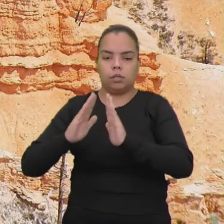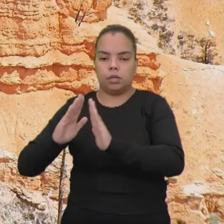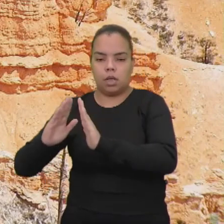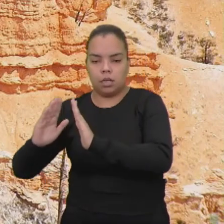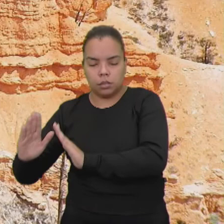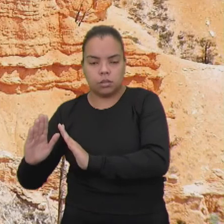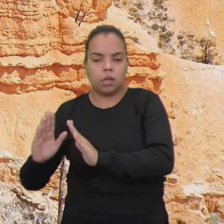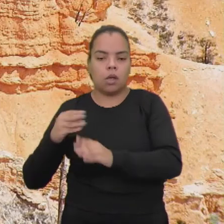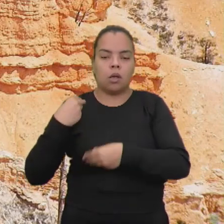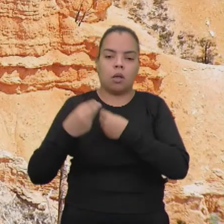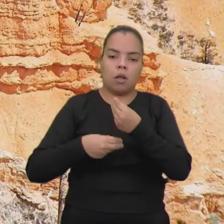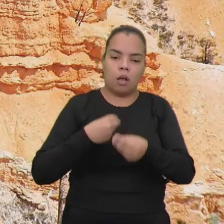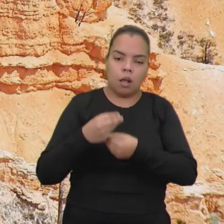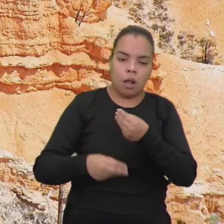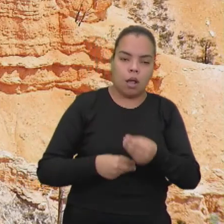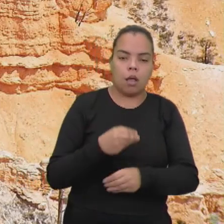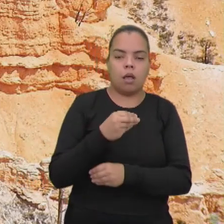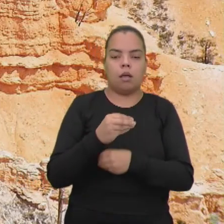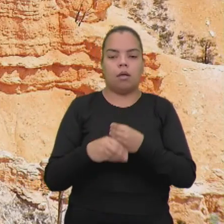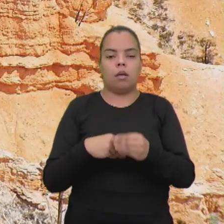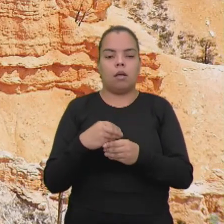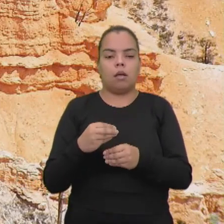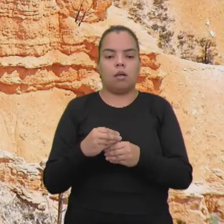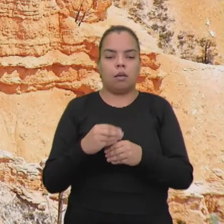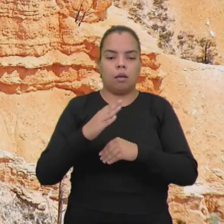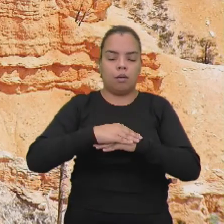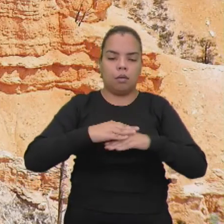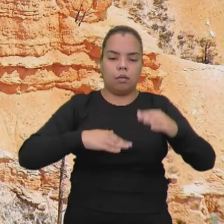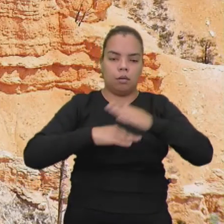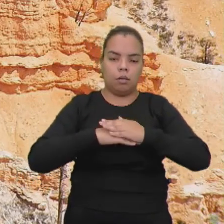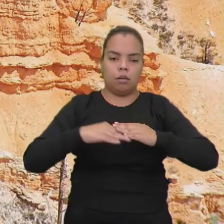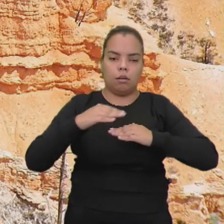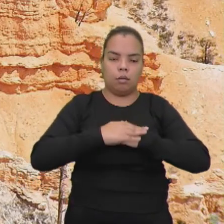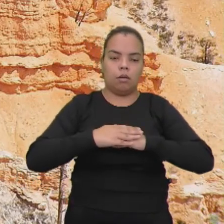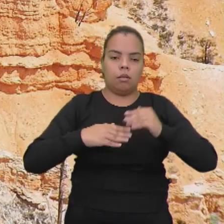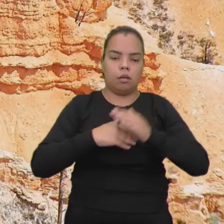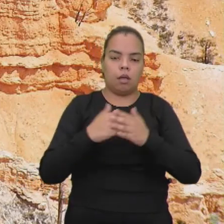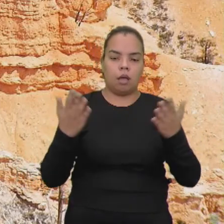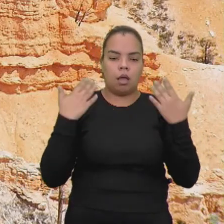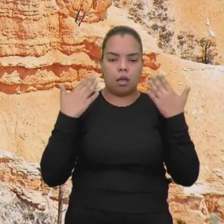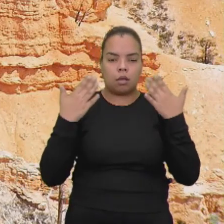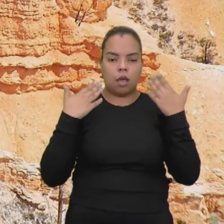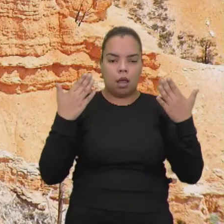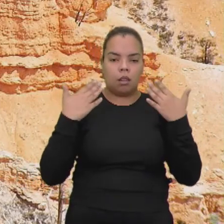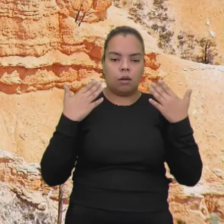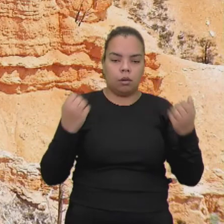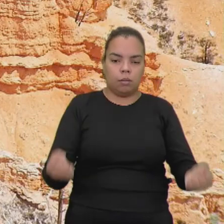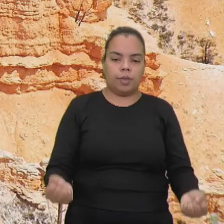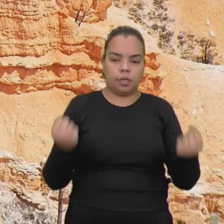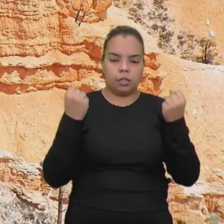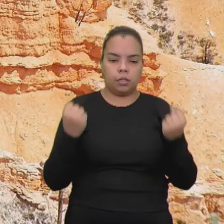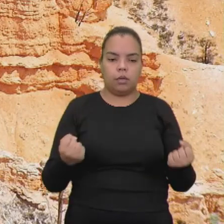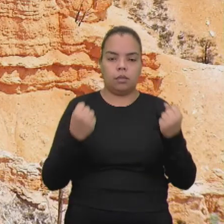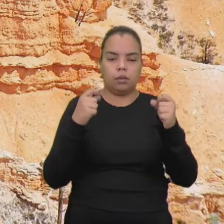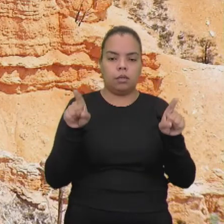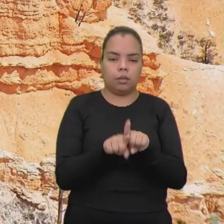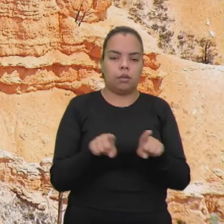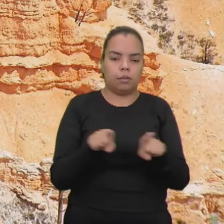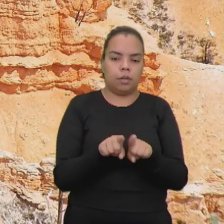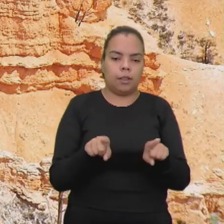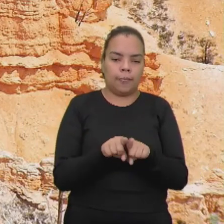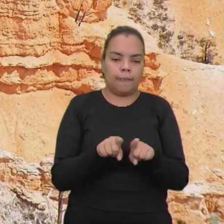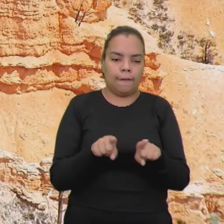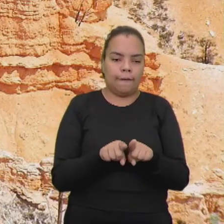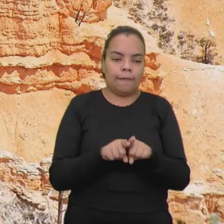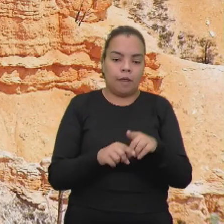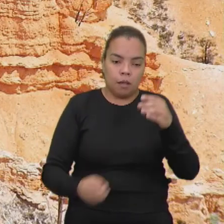sedimentação, compactação e cimentação, calor e pressão, fusão, intemperismo e